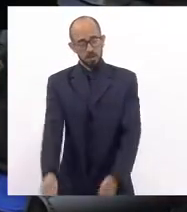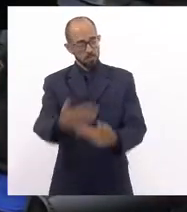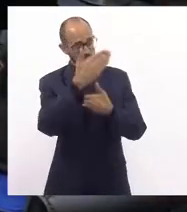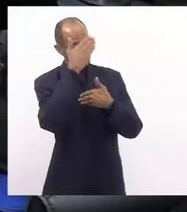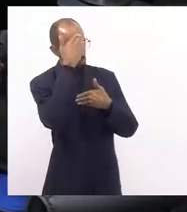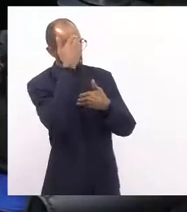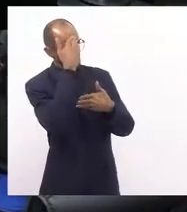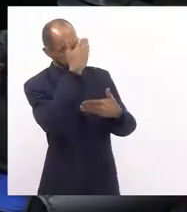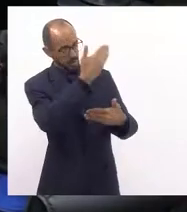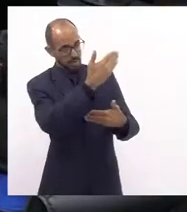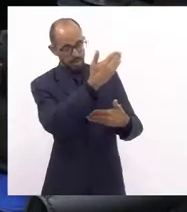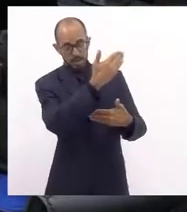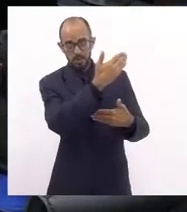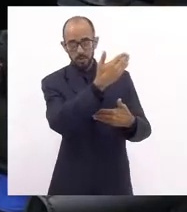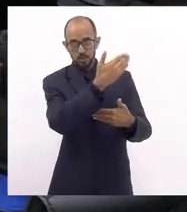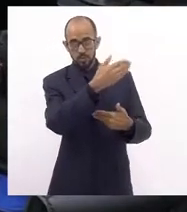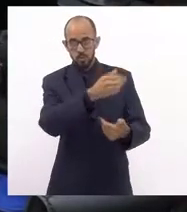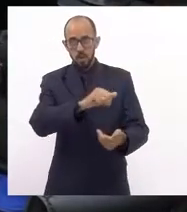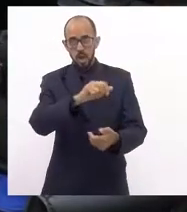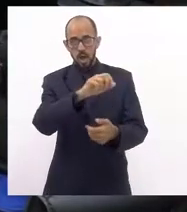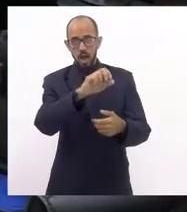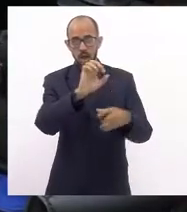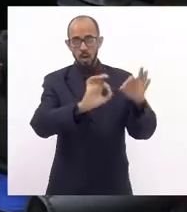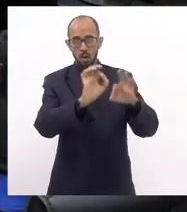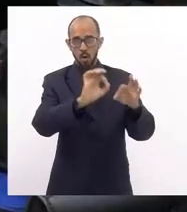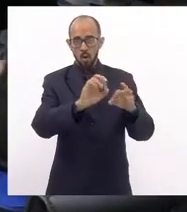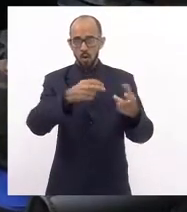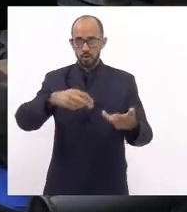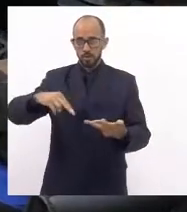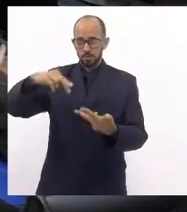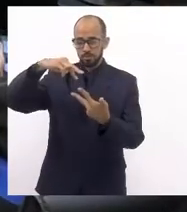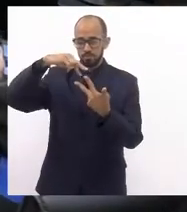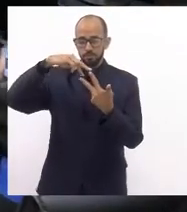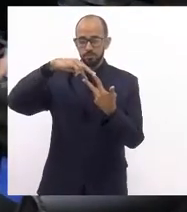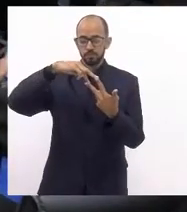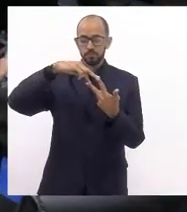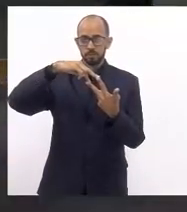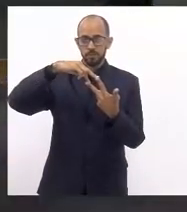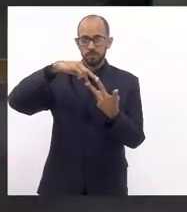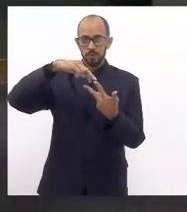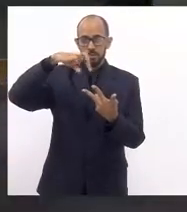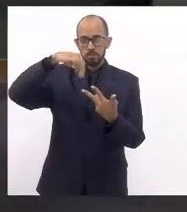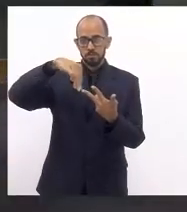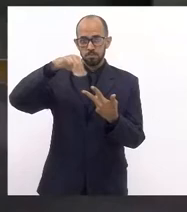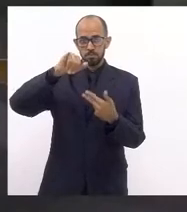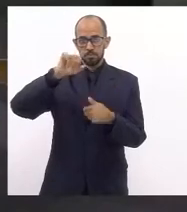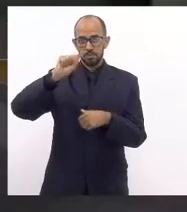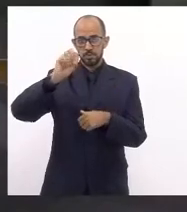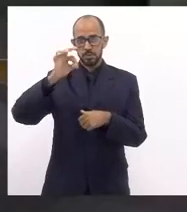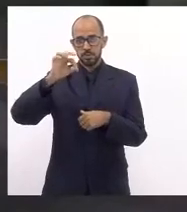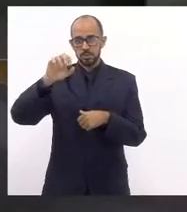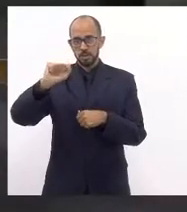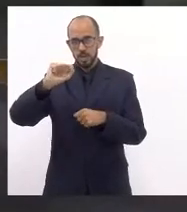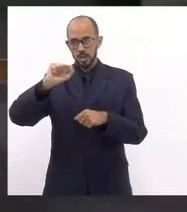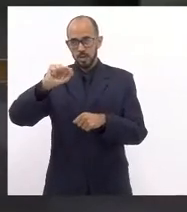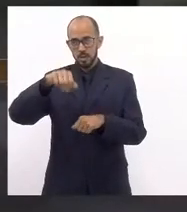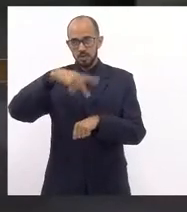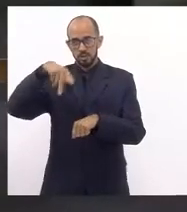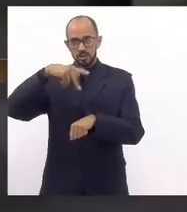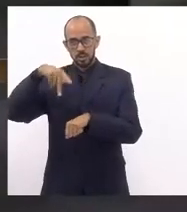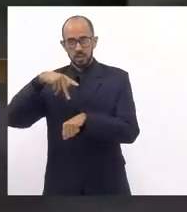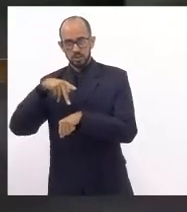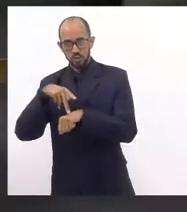Obrigada à Ordem Maçônica Mista Internacional, Federação Brasileira. Obrigada